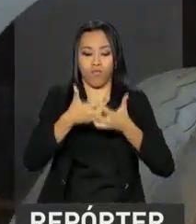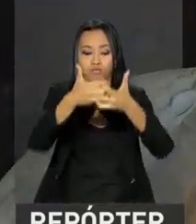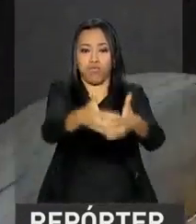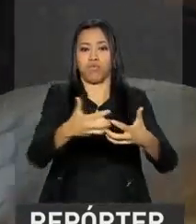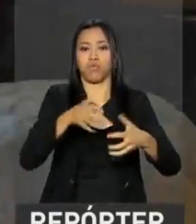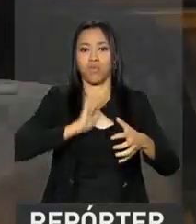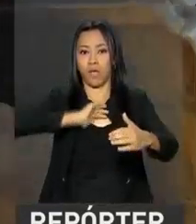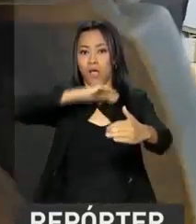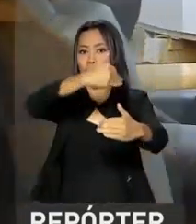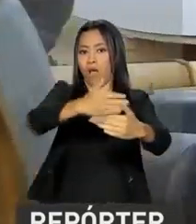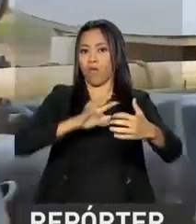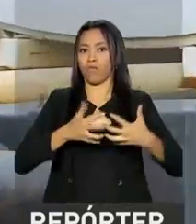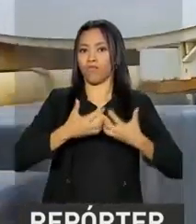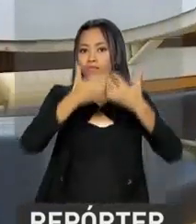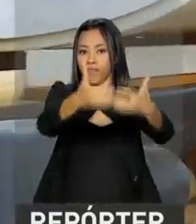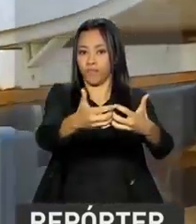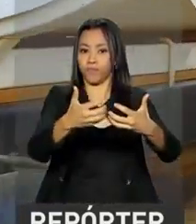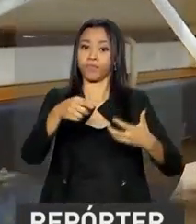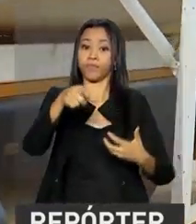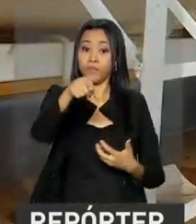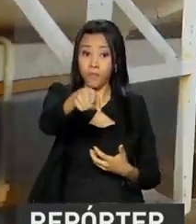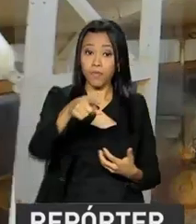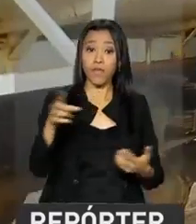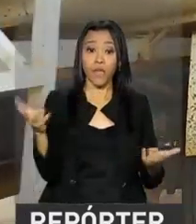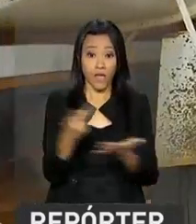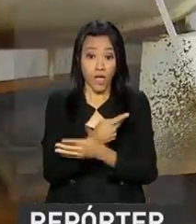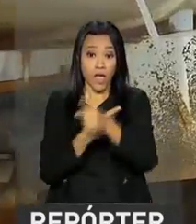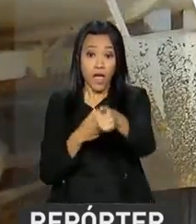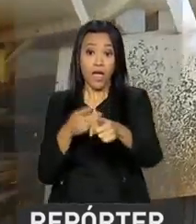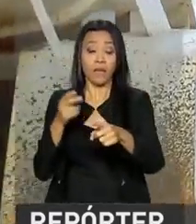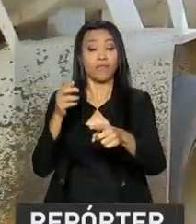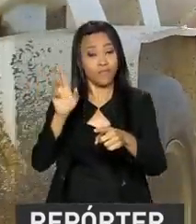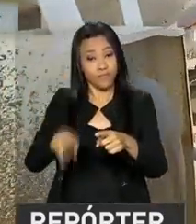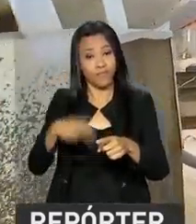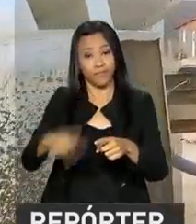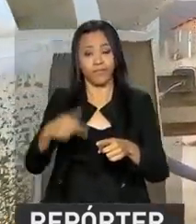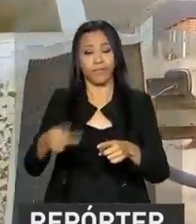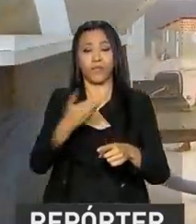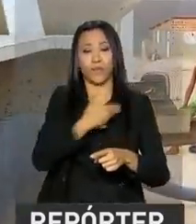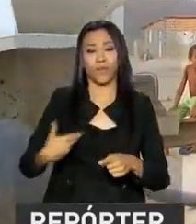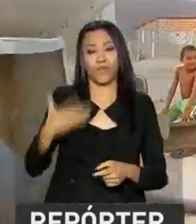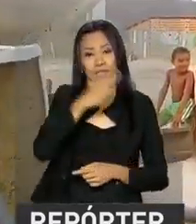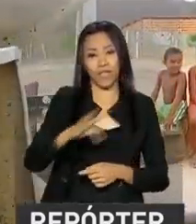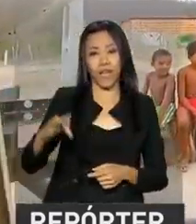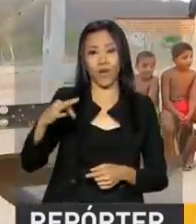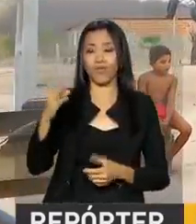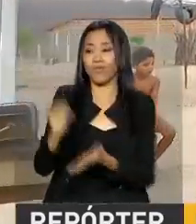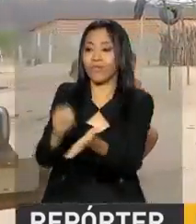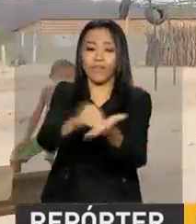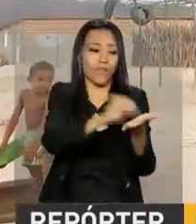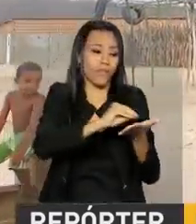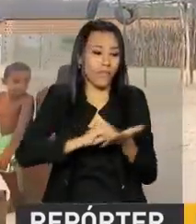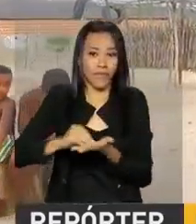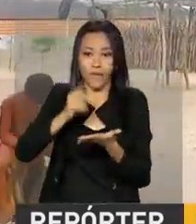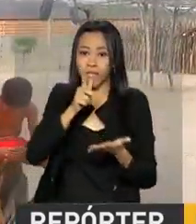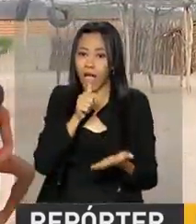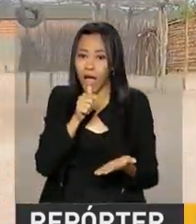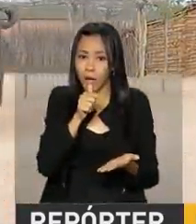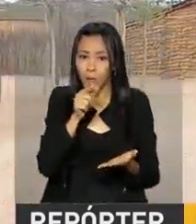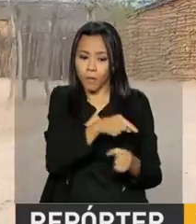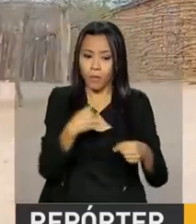cidades em situação de emergência ou calamidade pública reconhecida pelo governo federal por conta da seca. A quantidade de